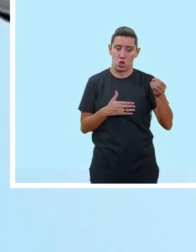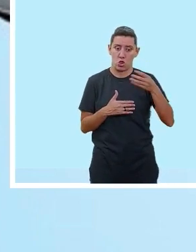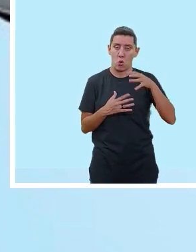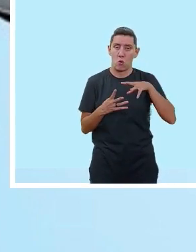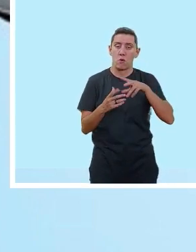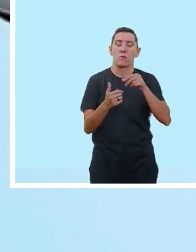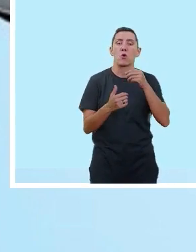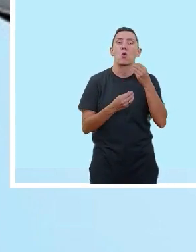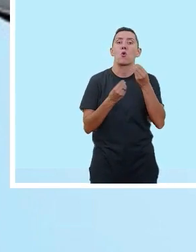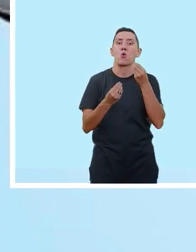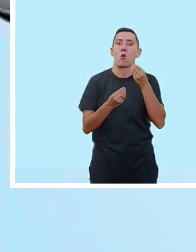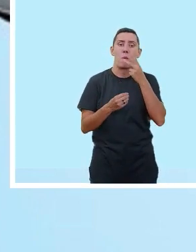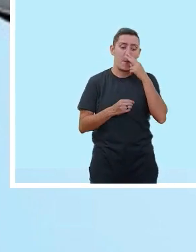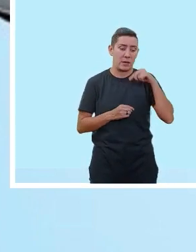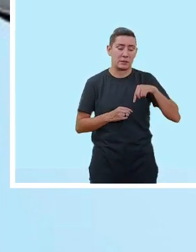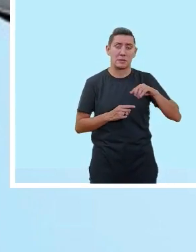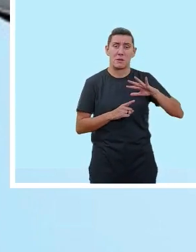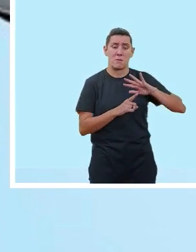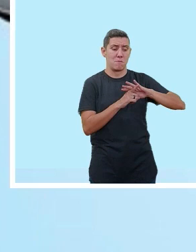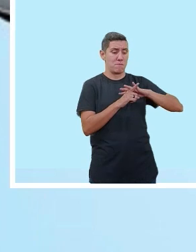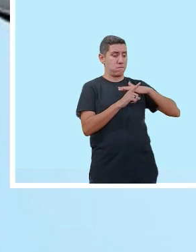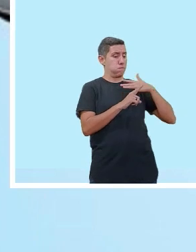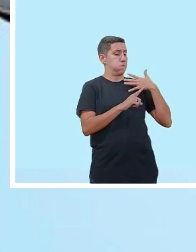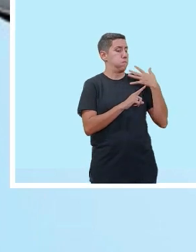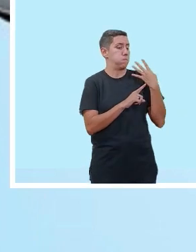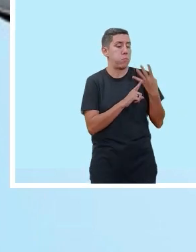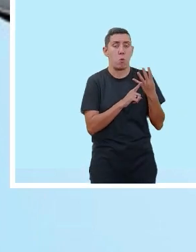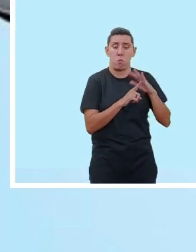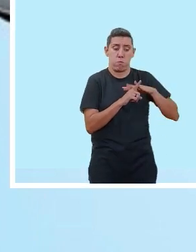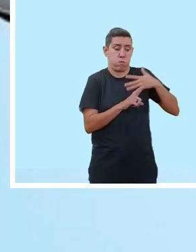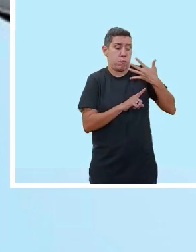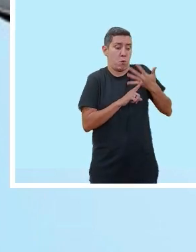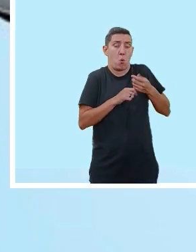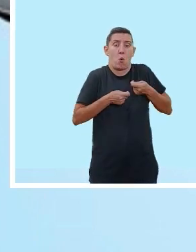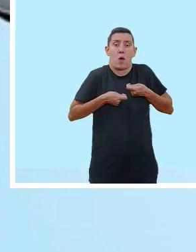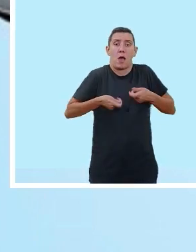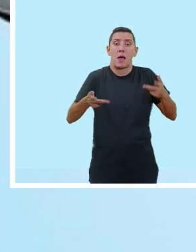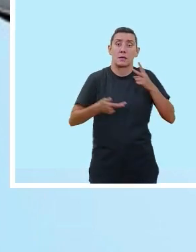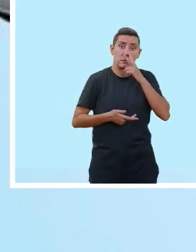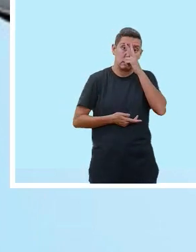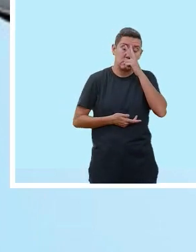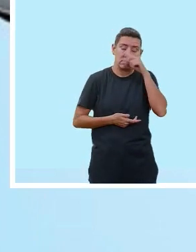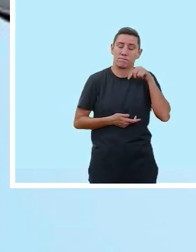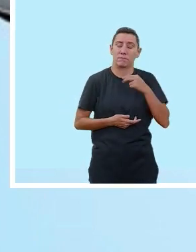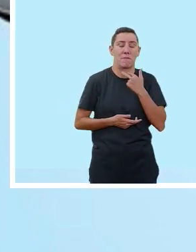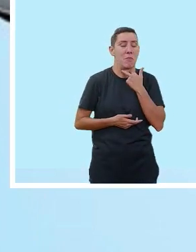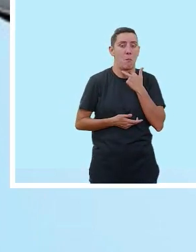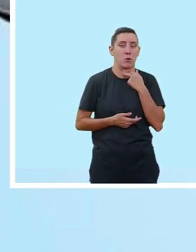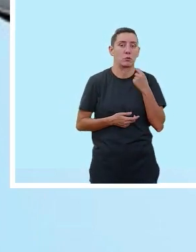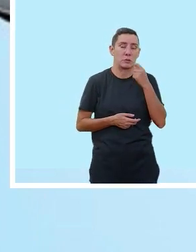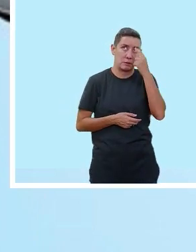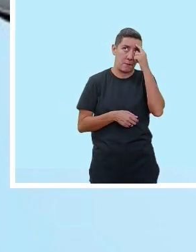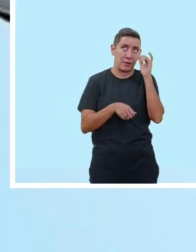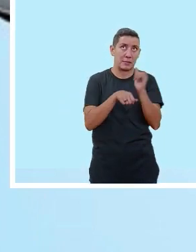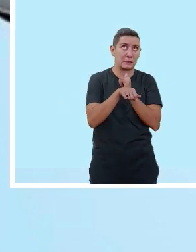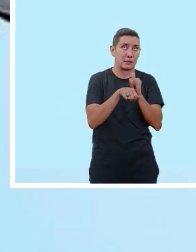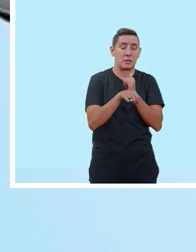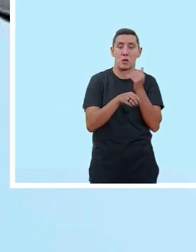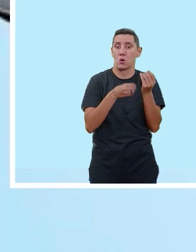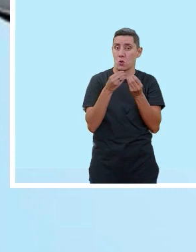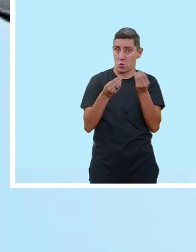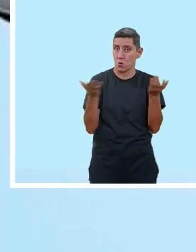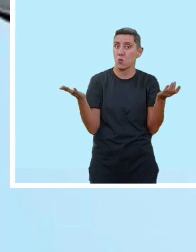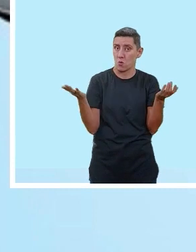forma exponencial. Então, esse é um tópico muito importante que tem que ser tratado. E o último tópico aqui que nós vamos abordar é a